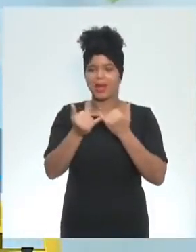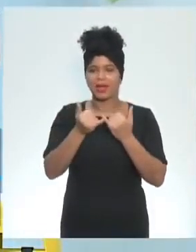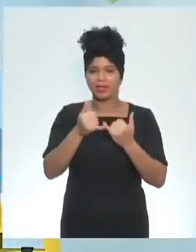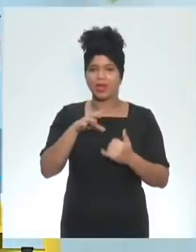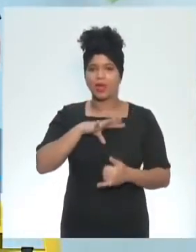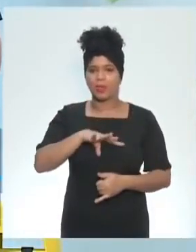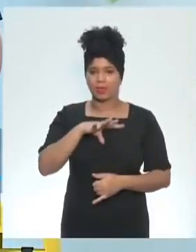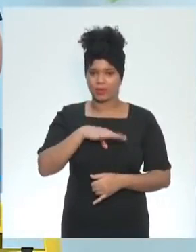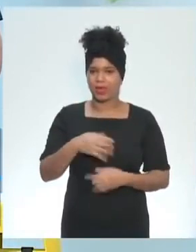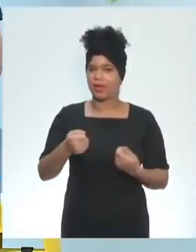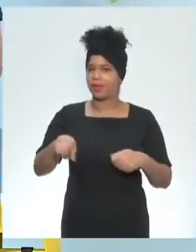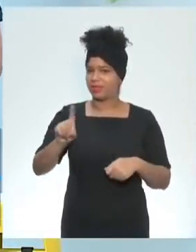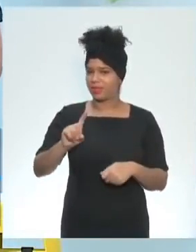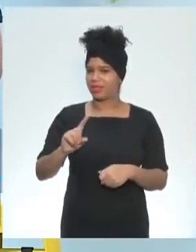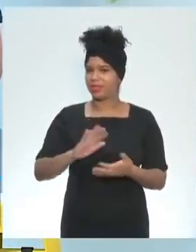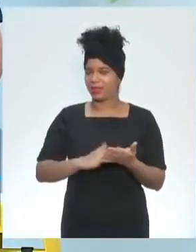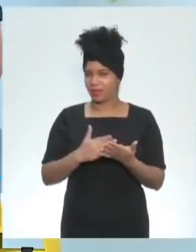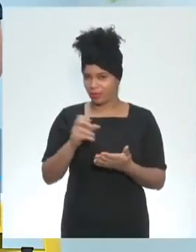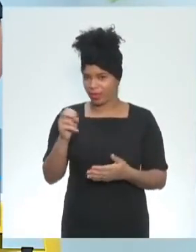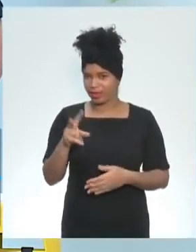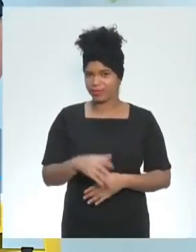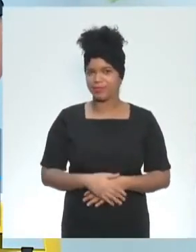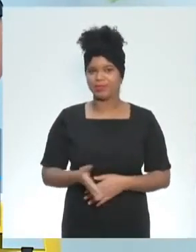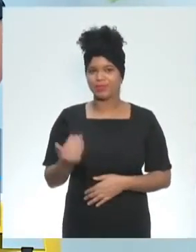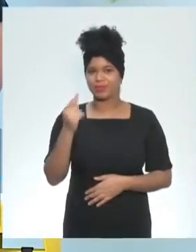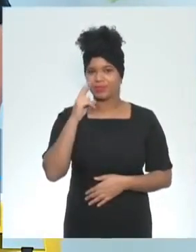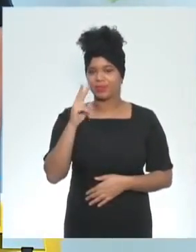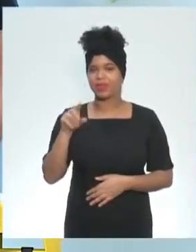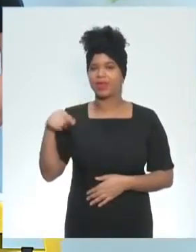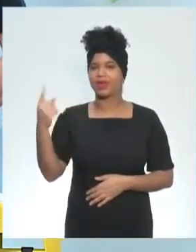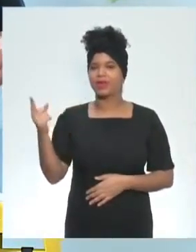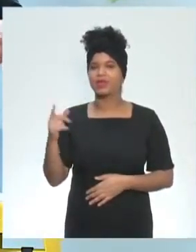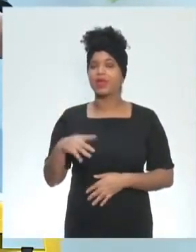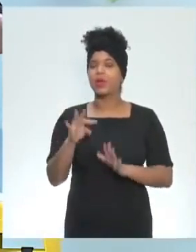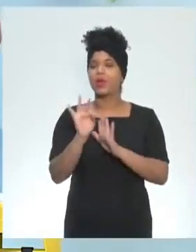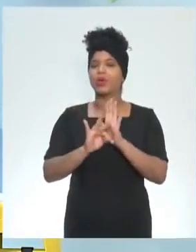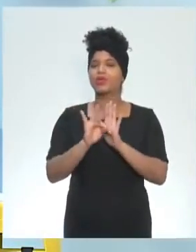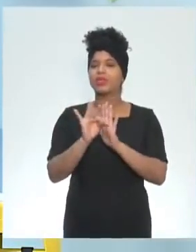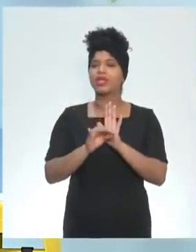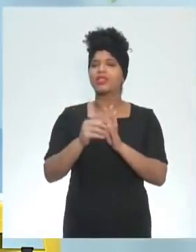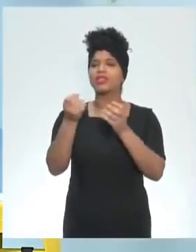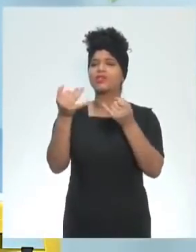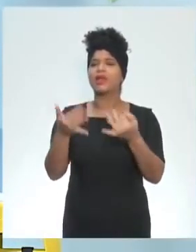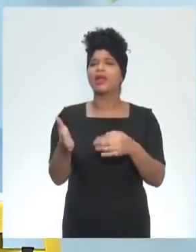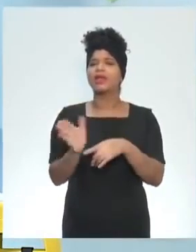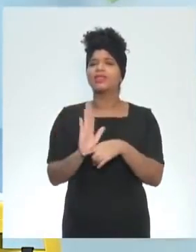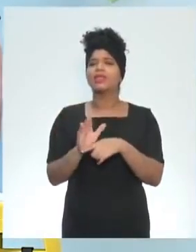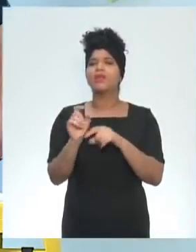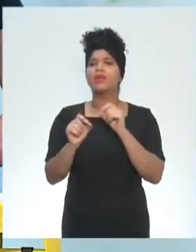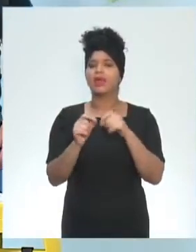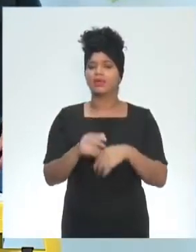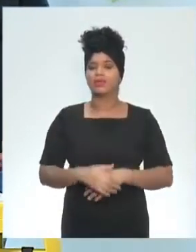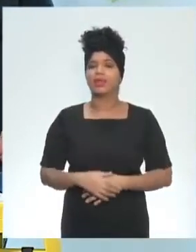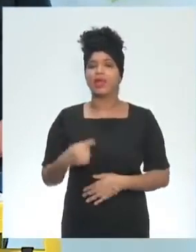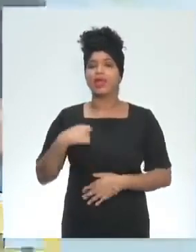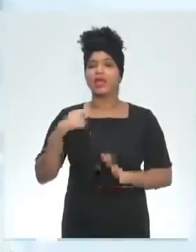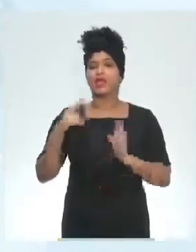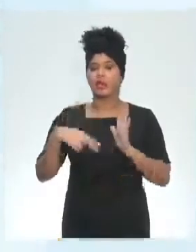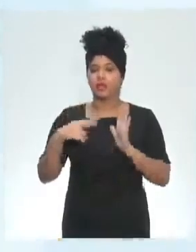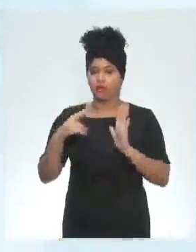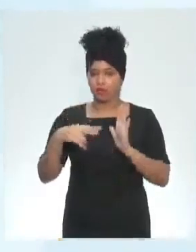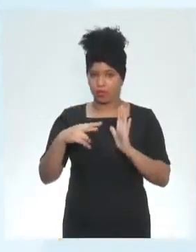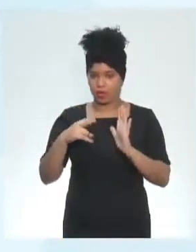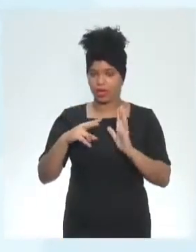há necessidade da nossa tradução pelizinha Então vamos para frente um pouquinho falando do que é o cinema para vocês então eu vou ler aqui